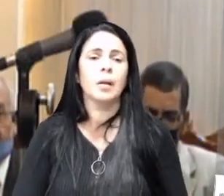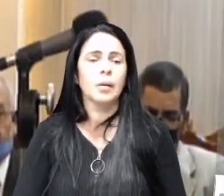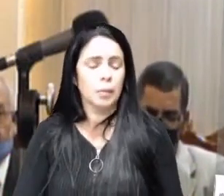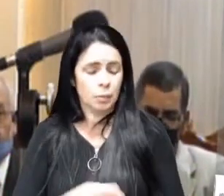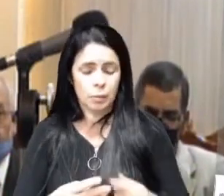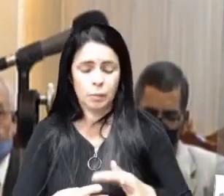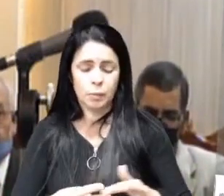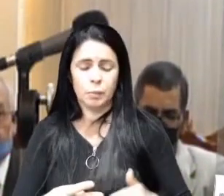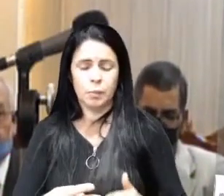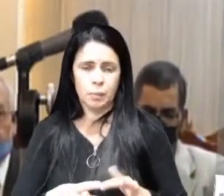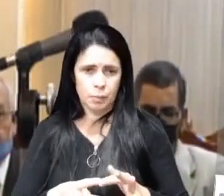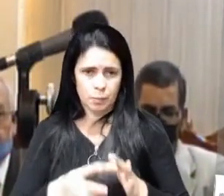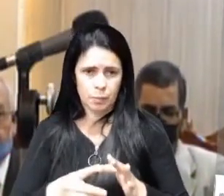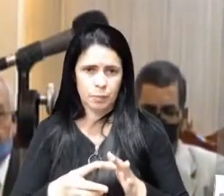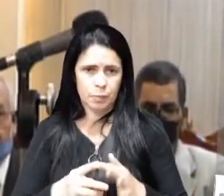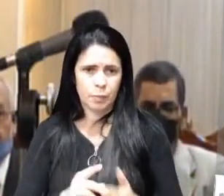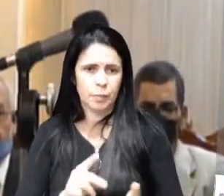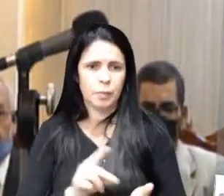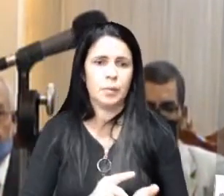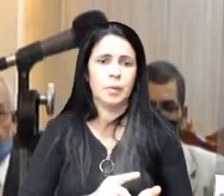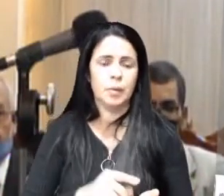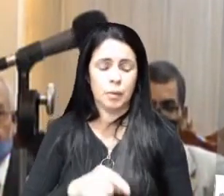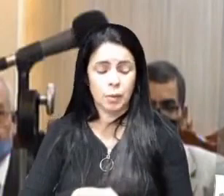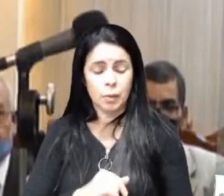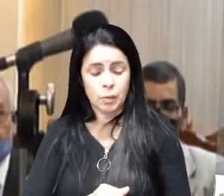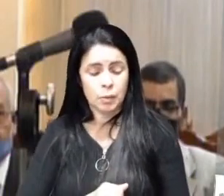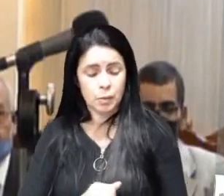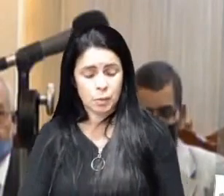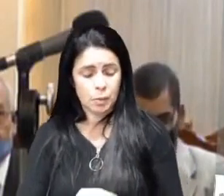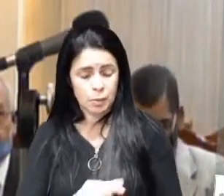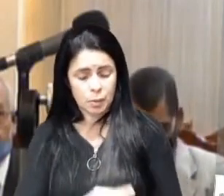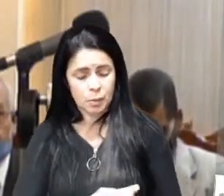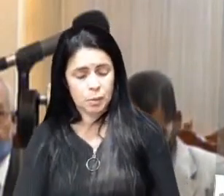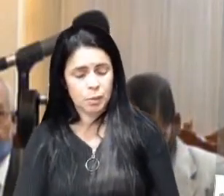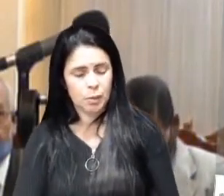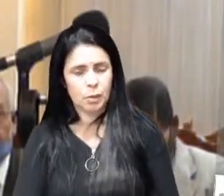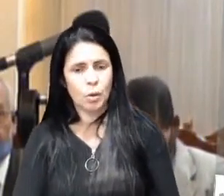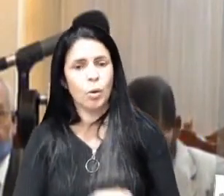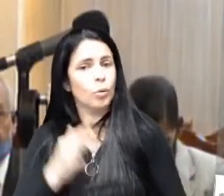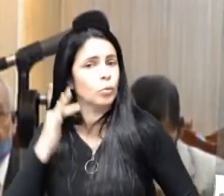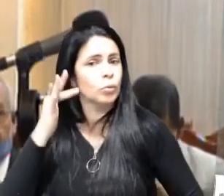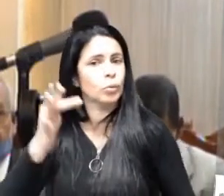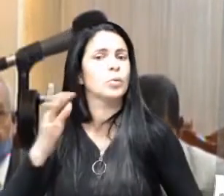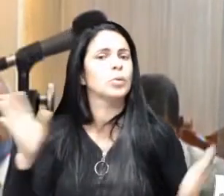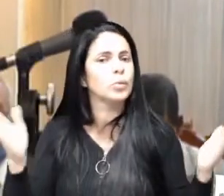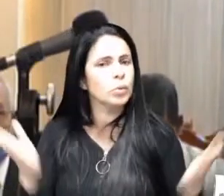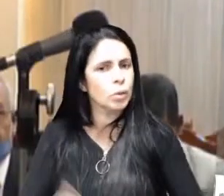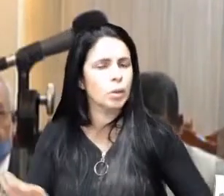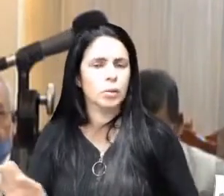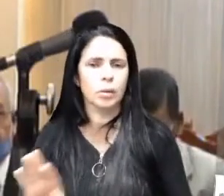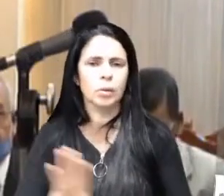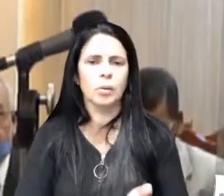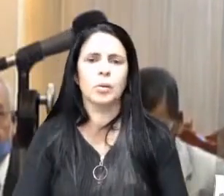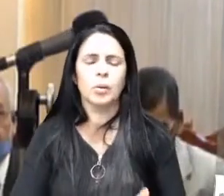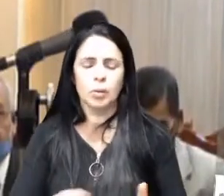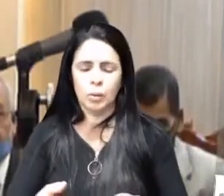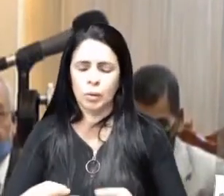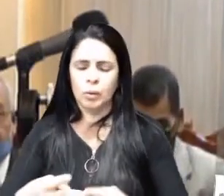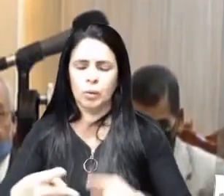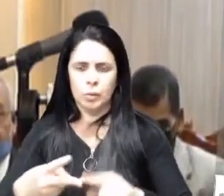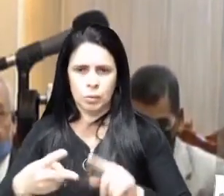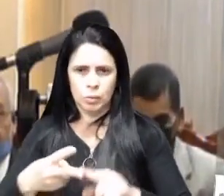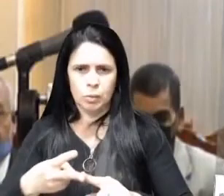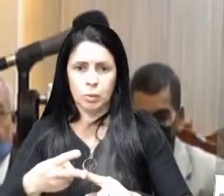futuro já chegou. Segundo, seja sóbrio e seja